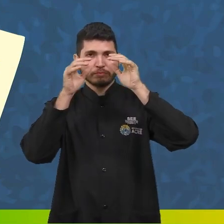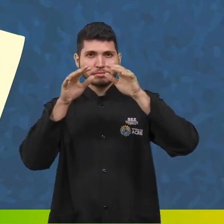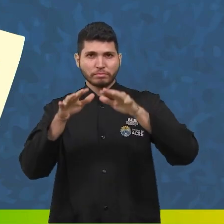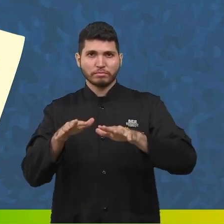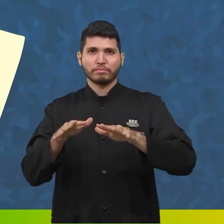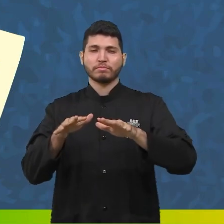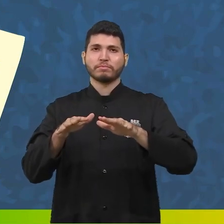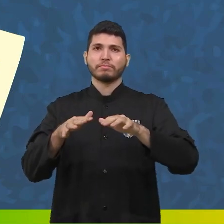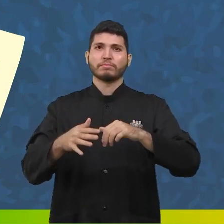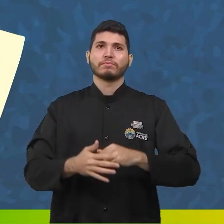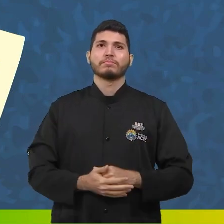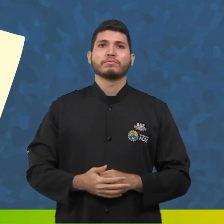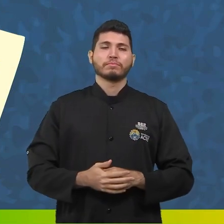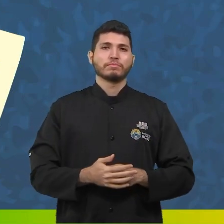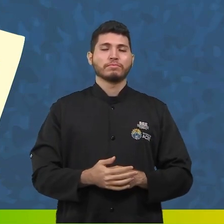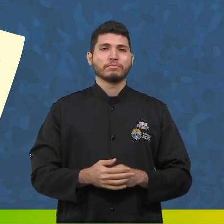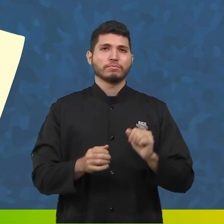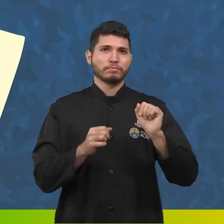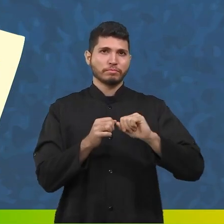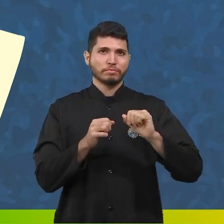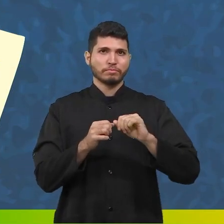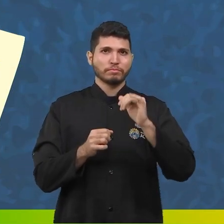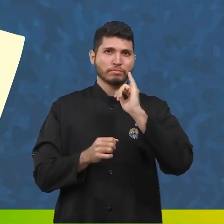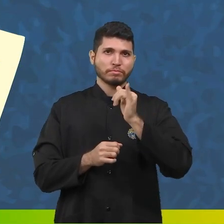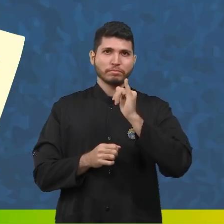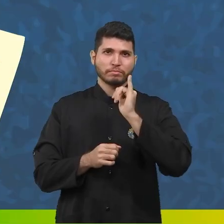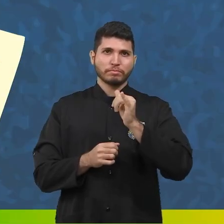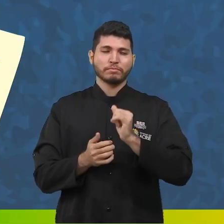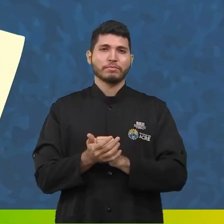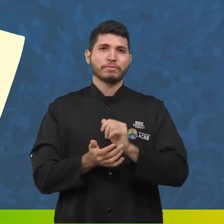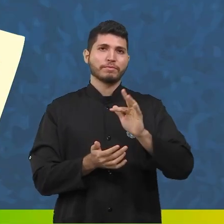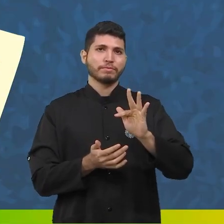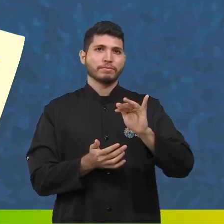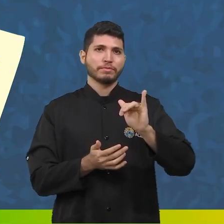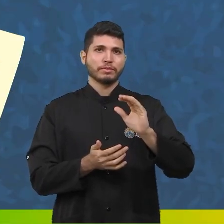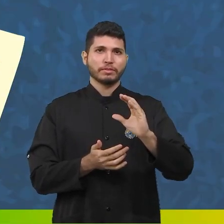dramaturgia, criando narrativas ficcionais,